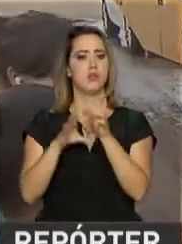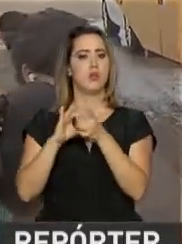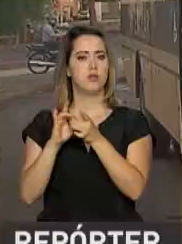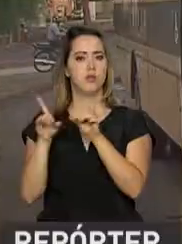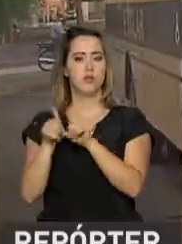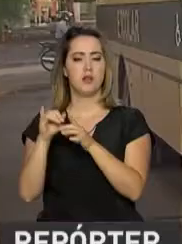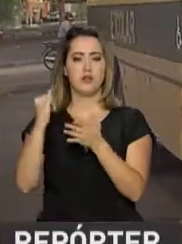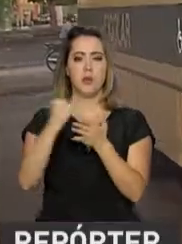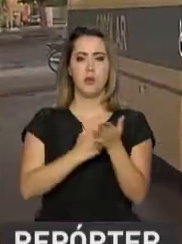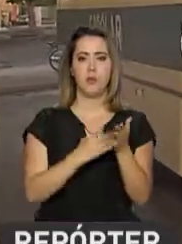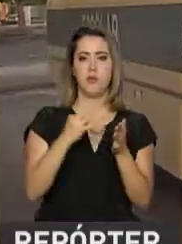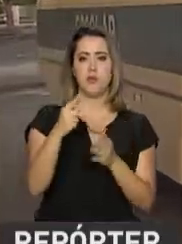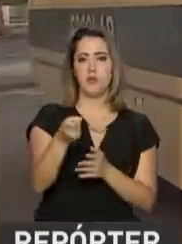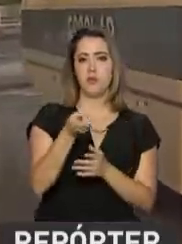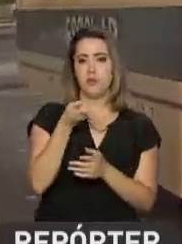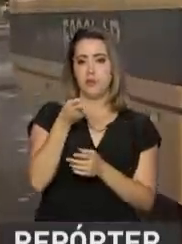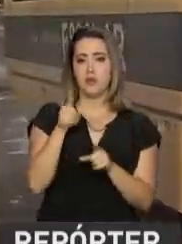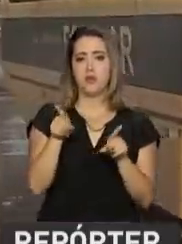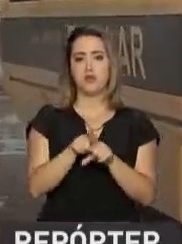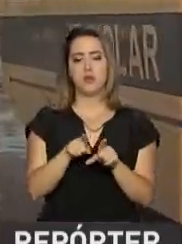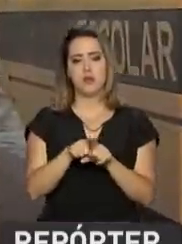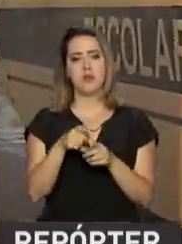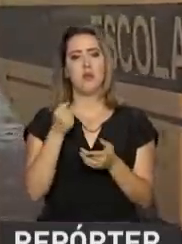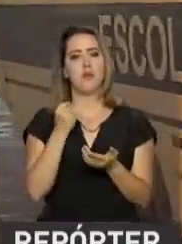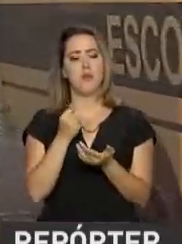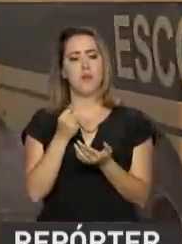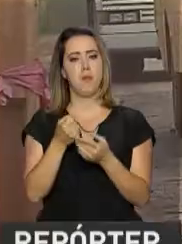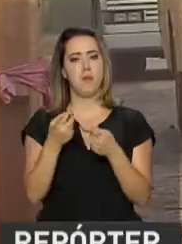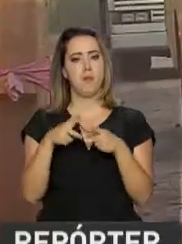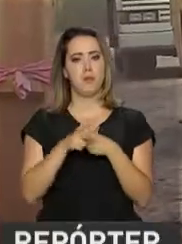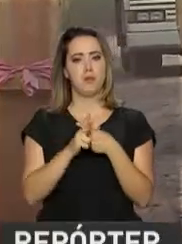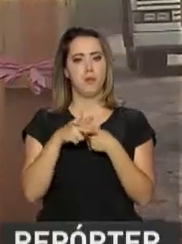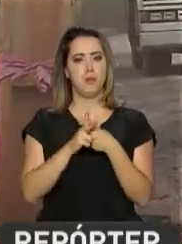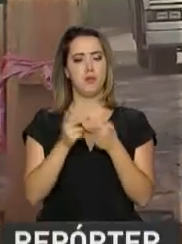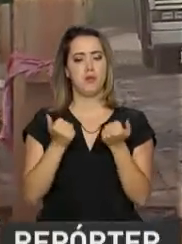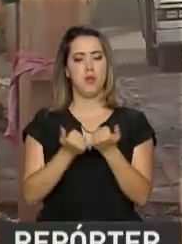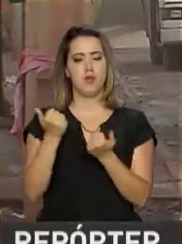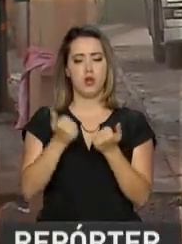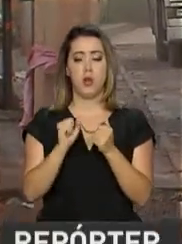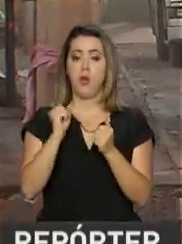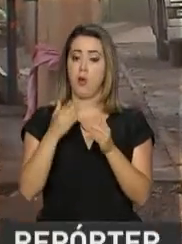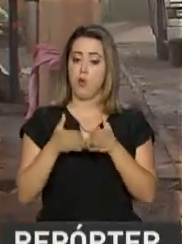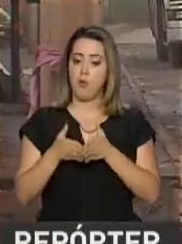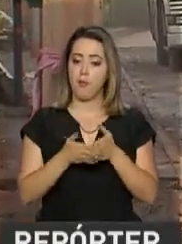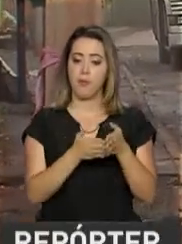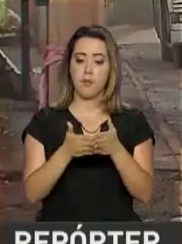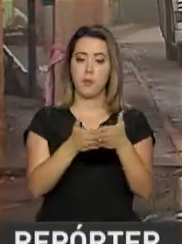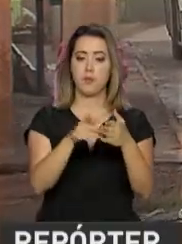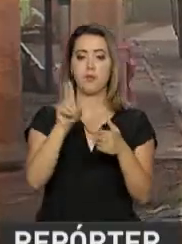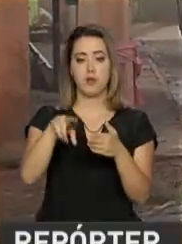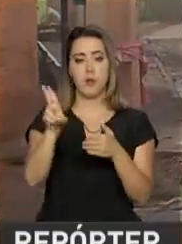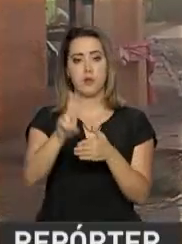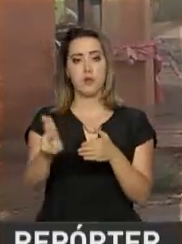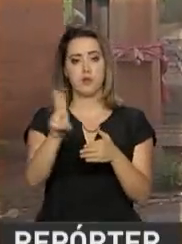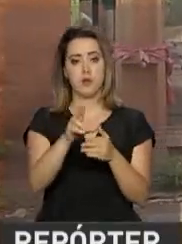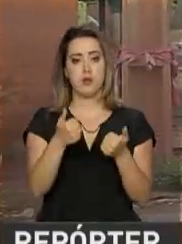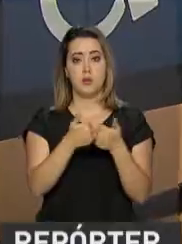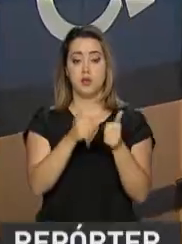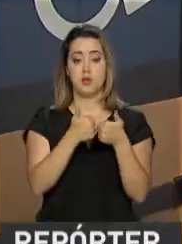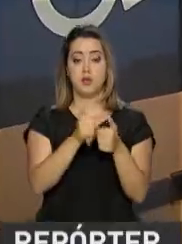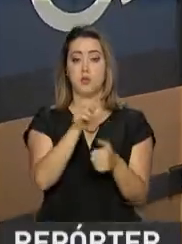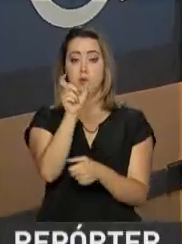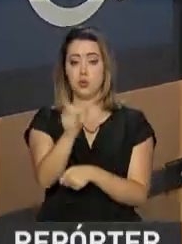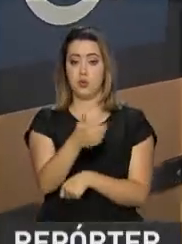impostos e taxas além de manutenção de veículos ou embarcações usadas no transporte de estudantes